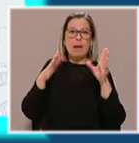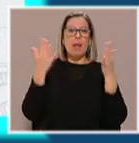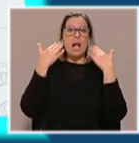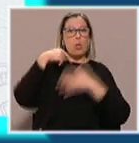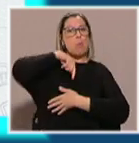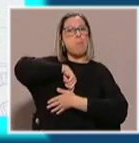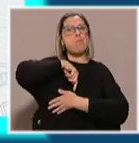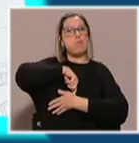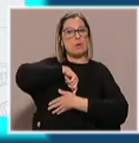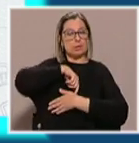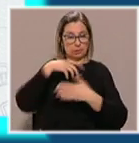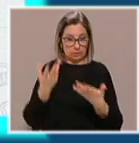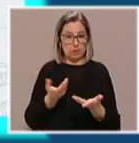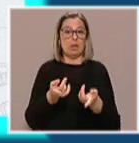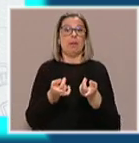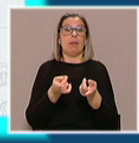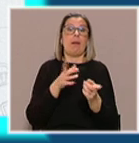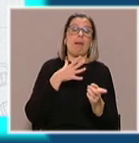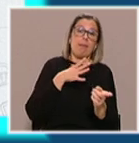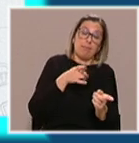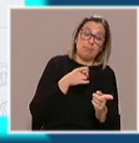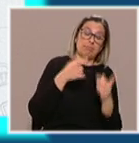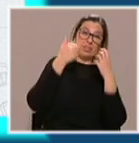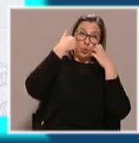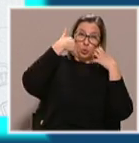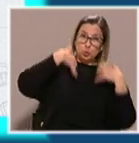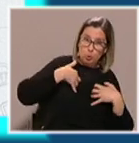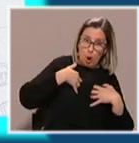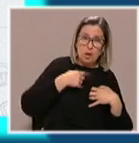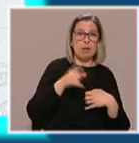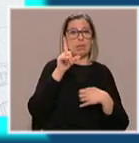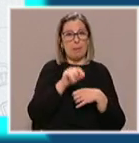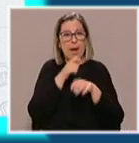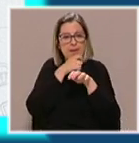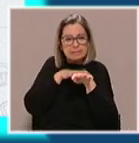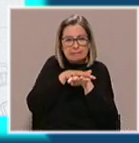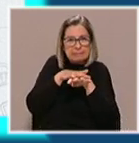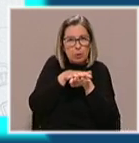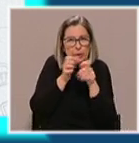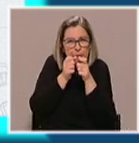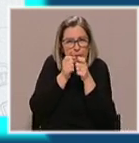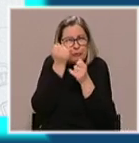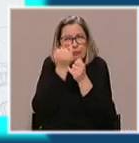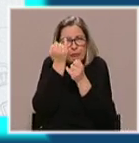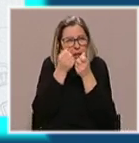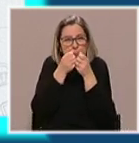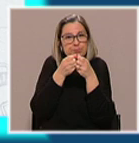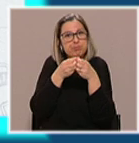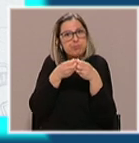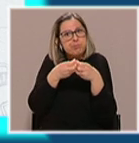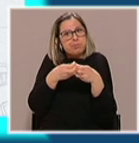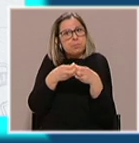manifestações, o que é que nós verificamos? Quer da produção de suor, quer pelo aumento do diâmetro dos vasos sanguíneos, que a libertação de